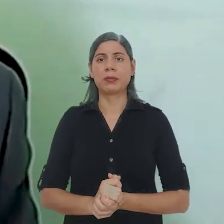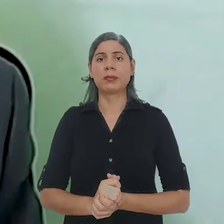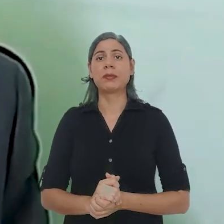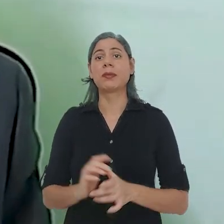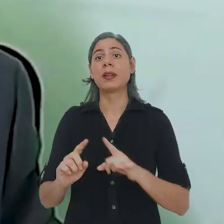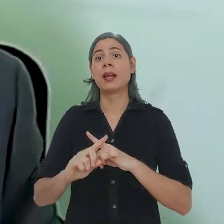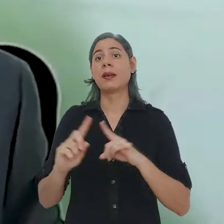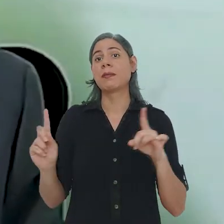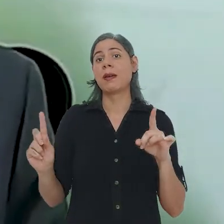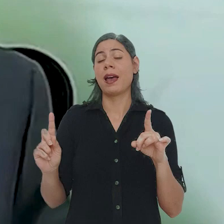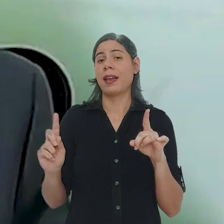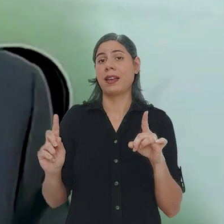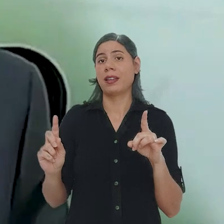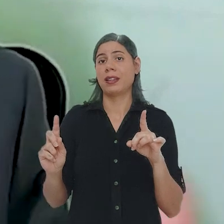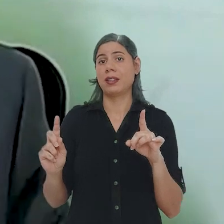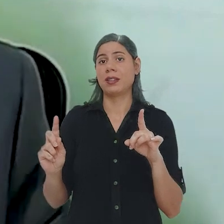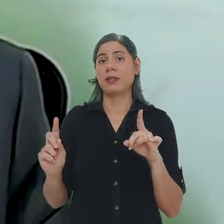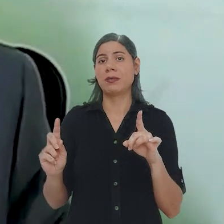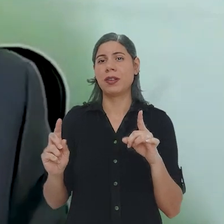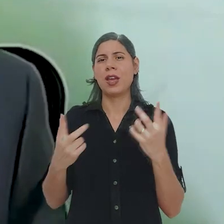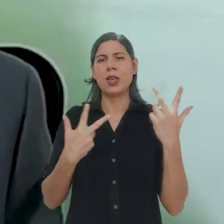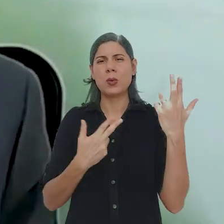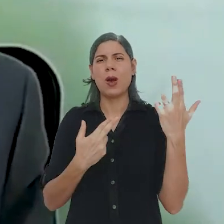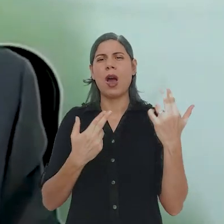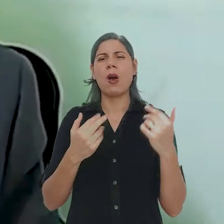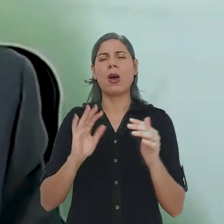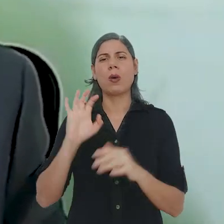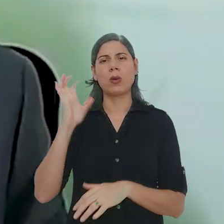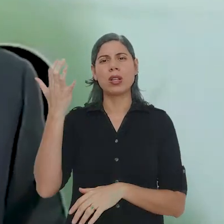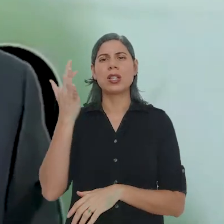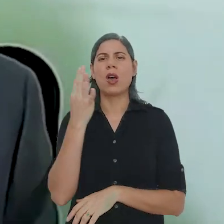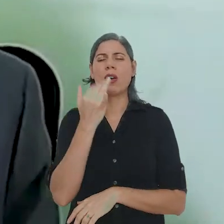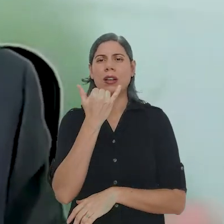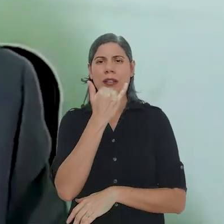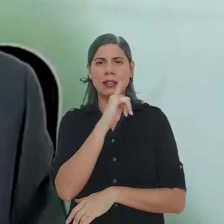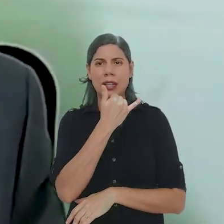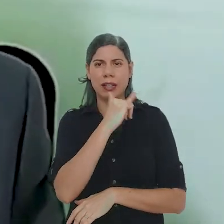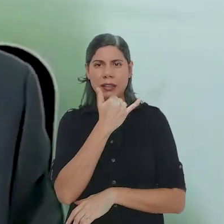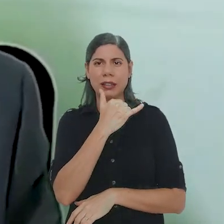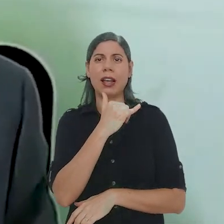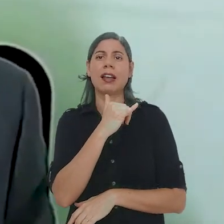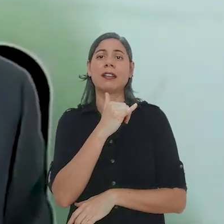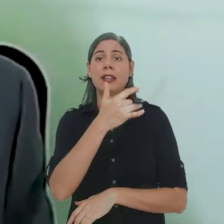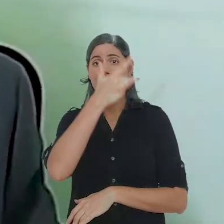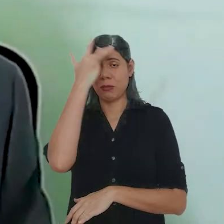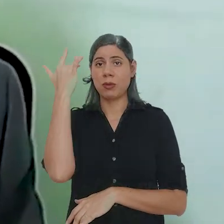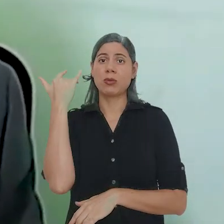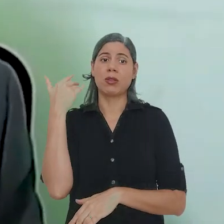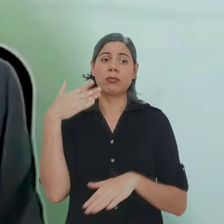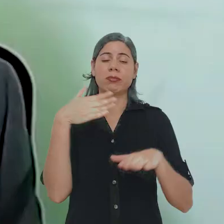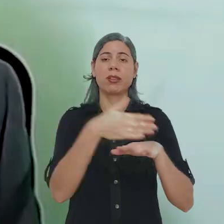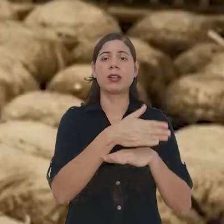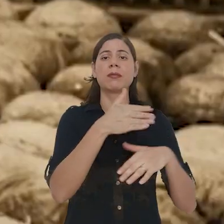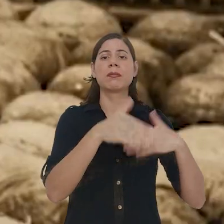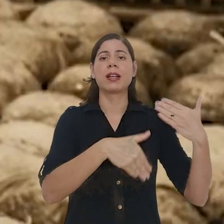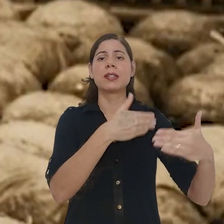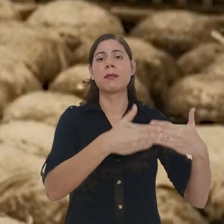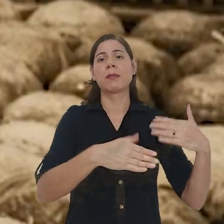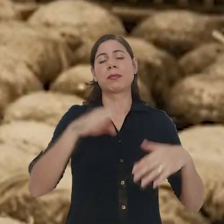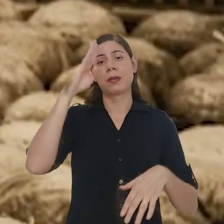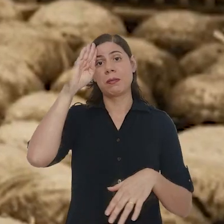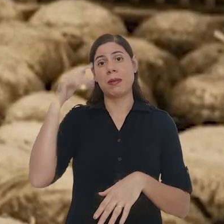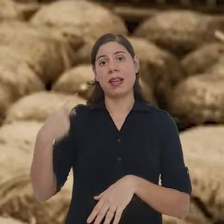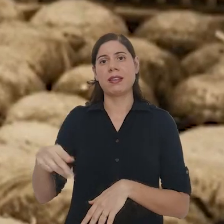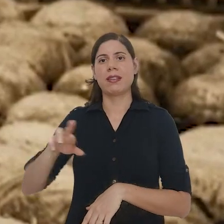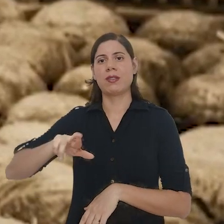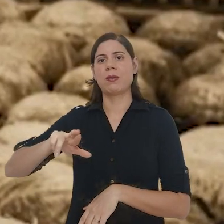Itália, só que os pracinhas eles foram, vamos dizer assim, absorvidos e incorporados no exército, e os soldados da borracha não. O avô